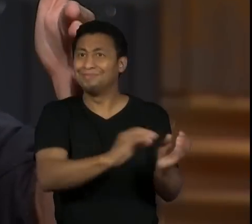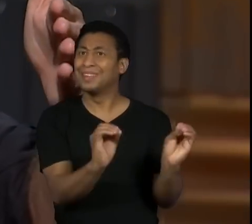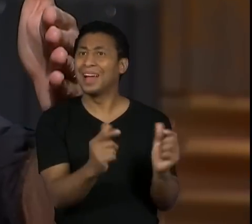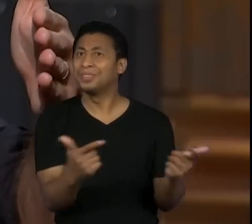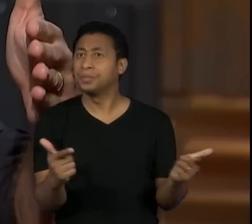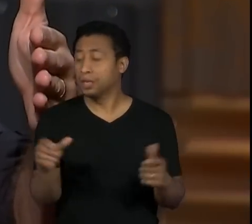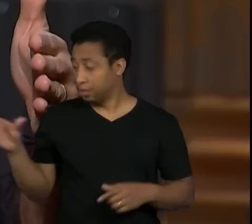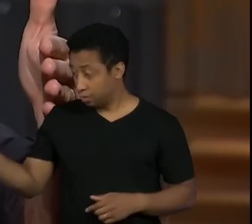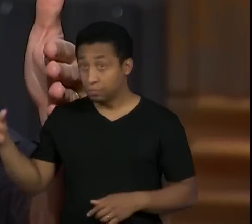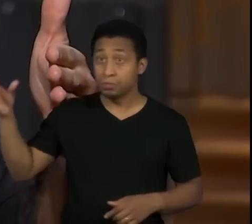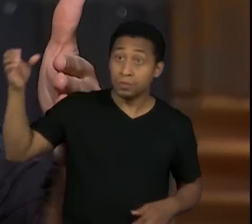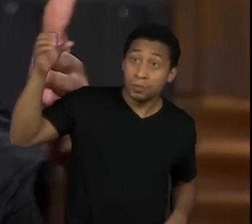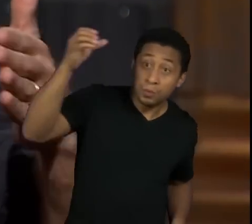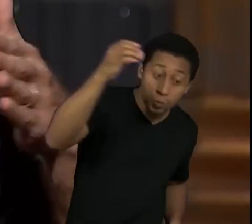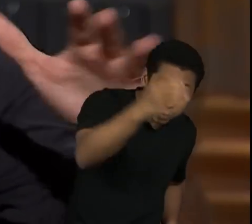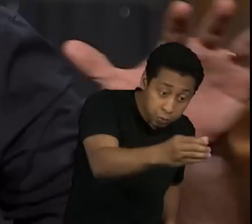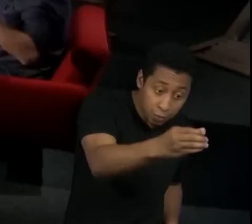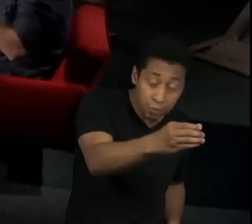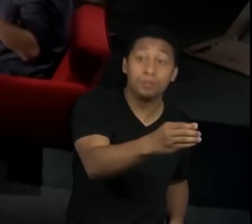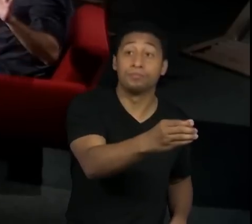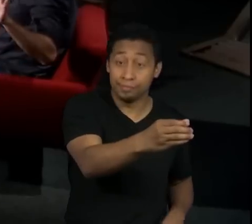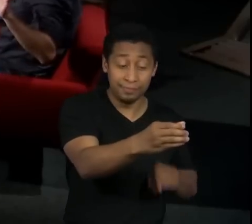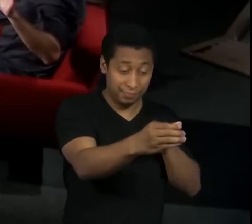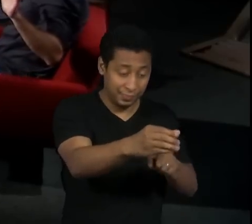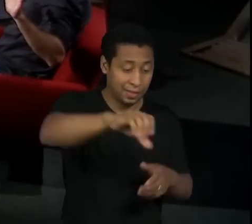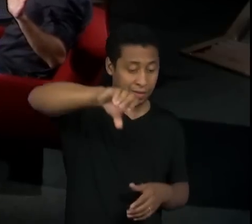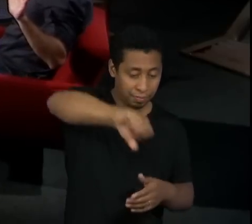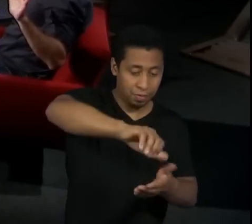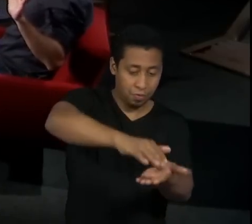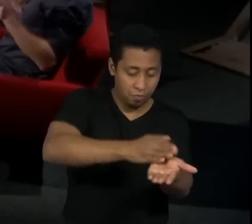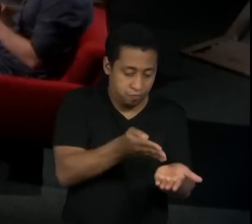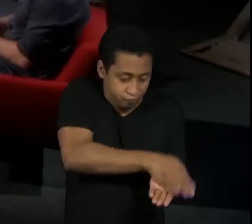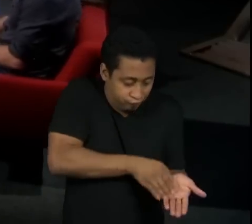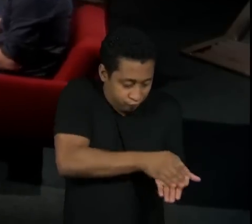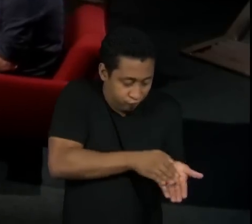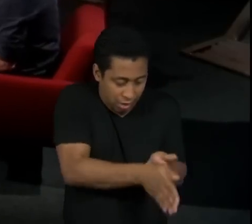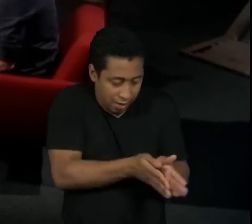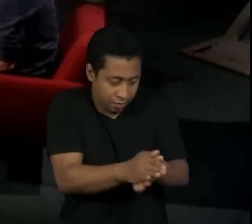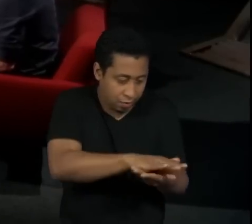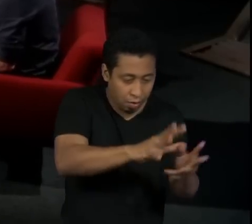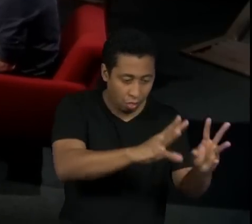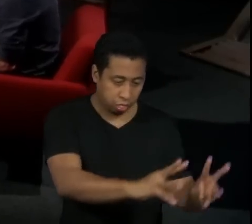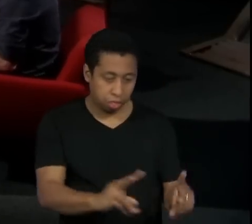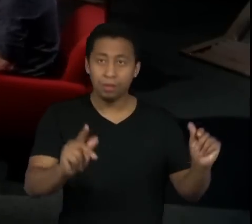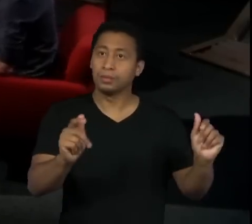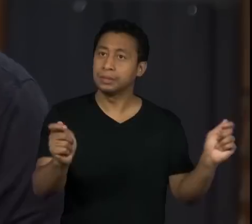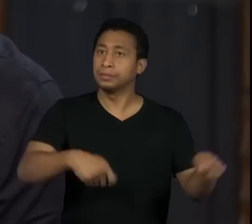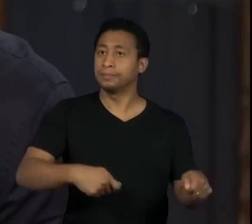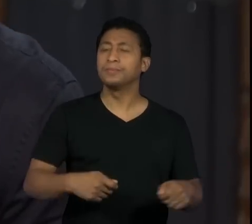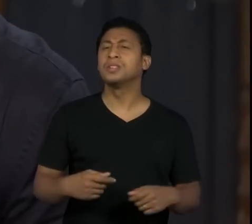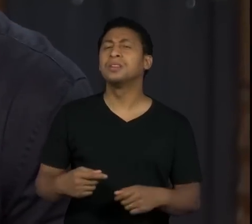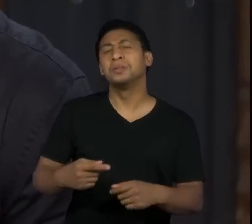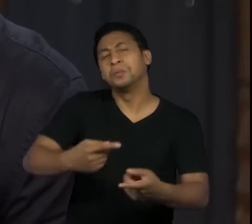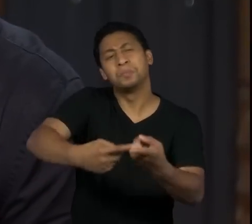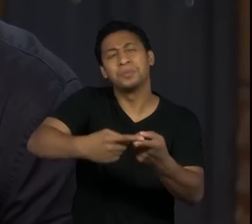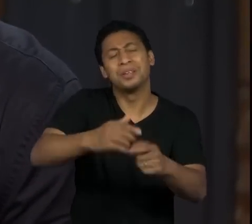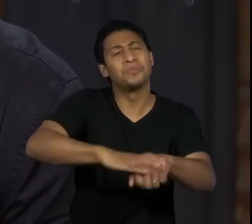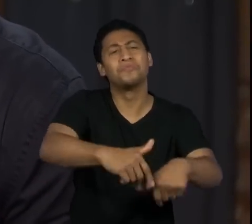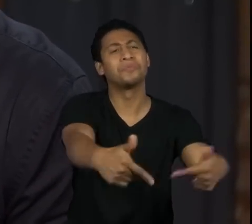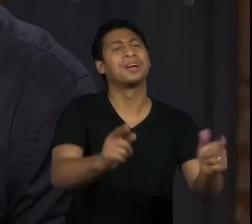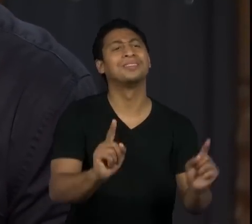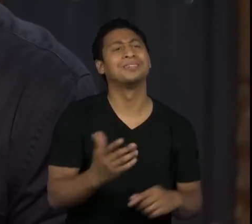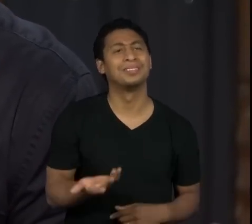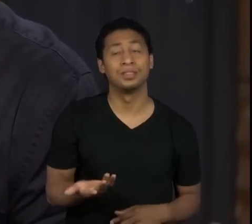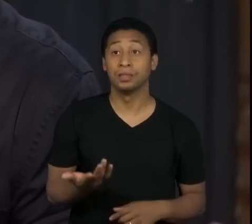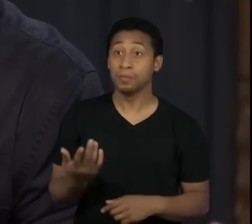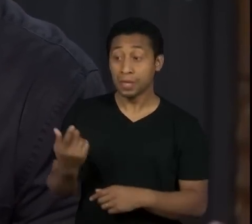lá, para lavar a louça aqui, e a louça está limpa na casa inteira. Por que eles não fazem isso? Porque quando você